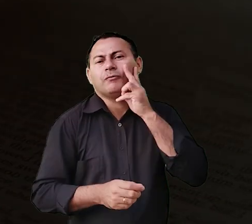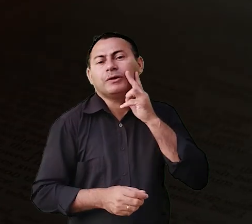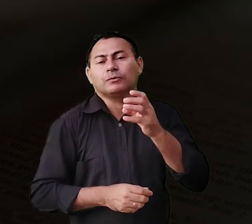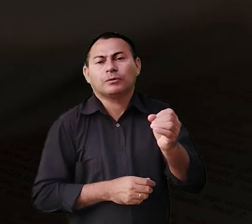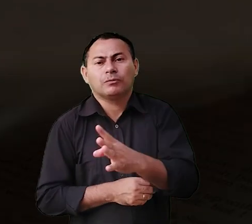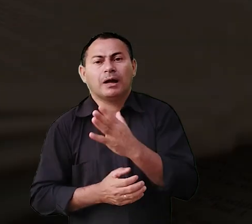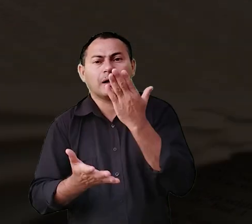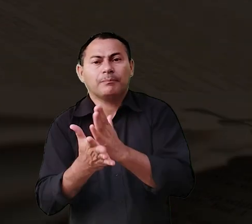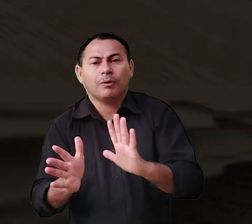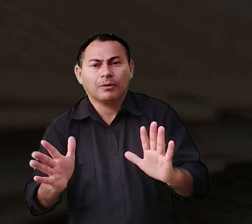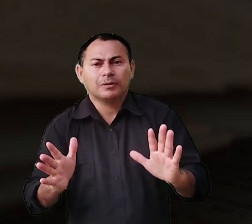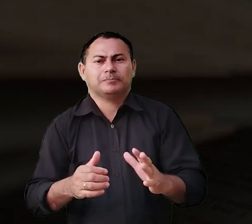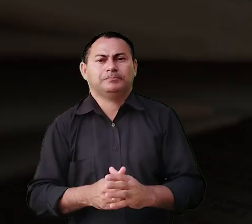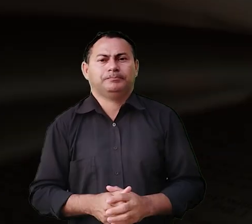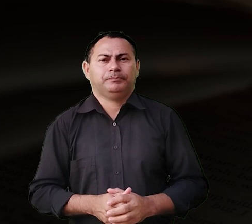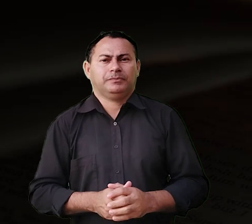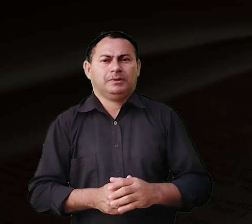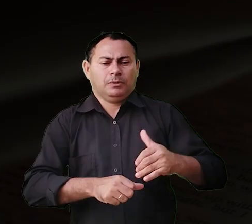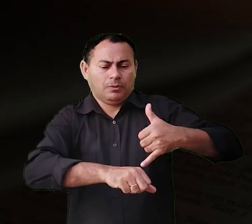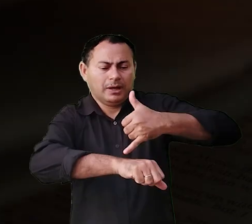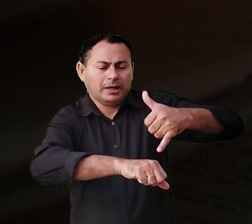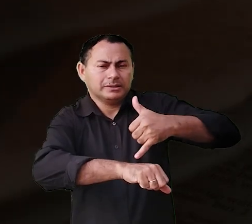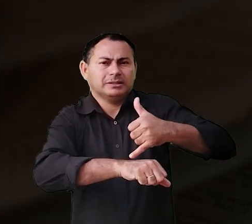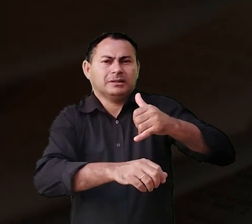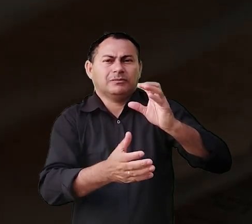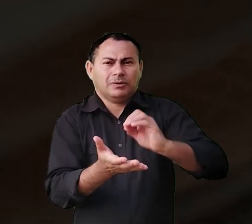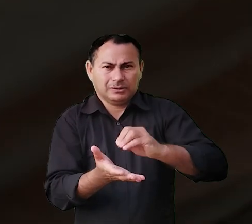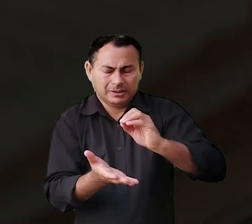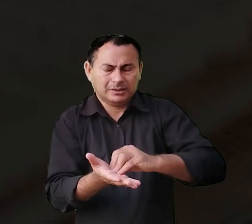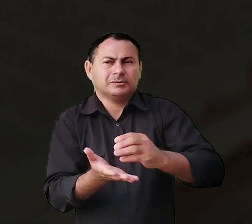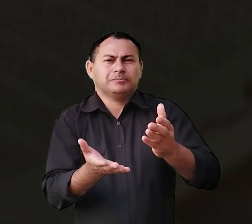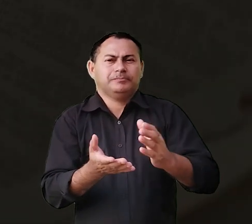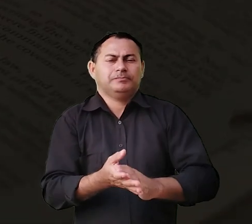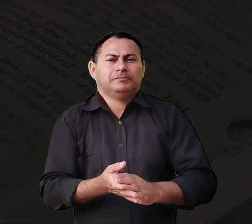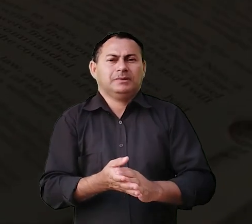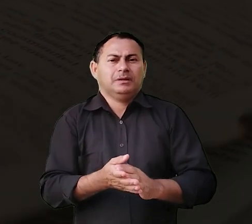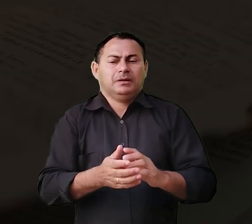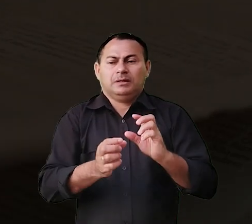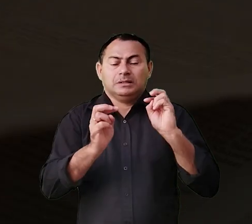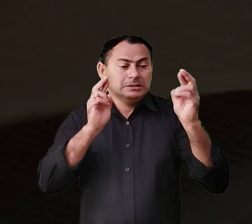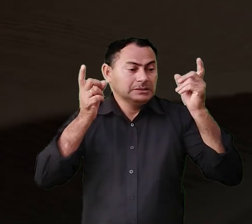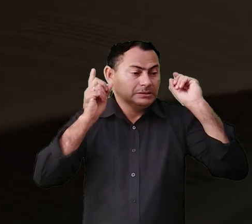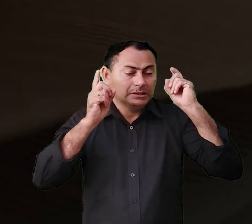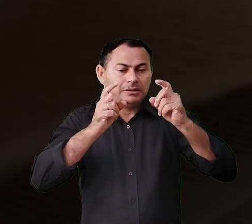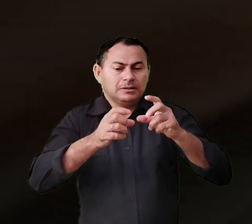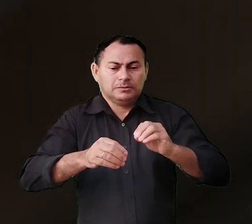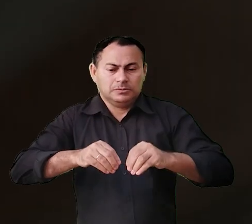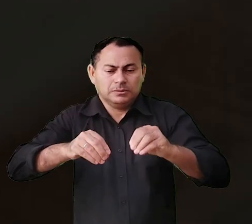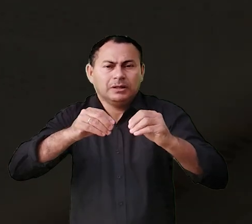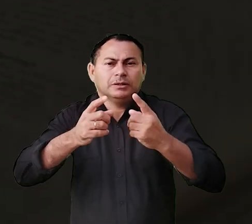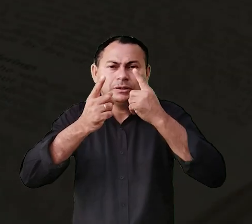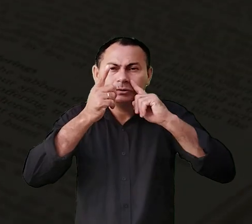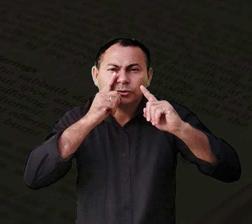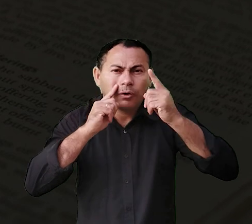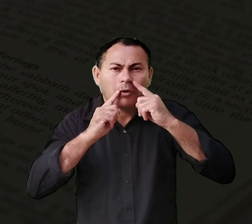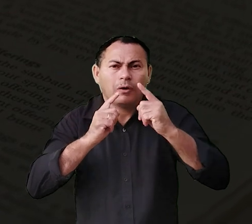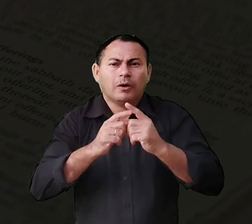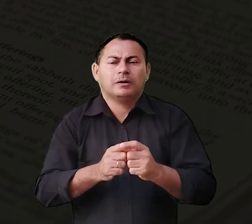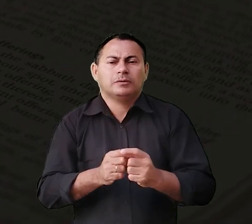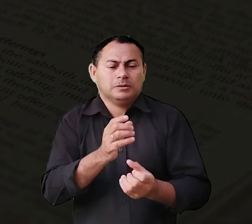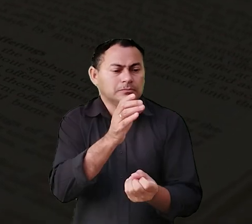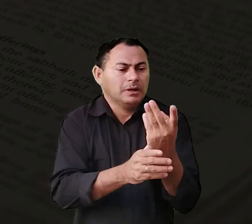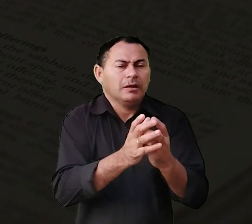o vinho novo acabou, o azeite está em falta. Desesperem-se, agricultores,